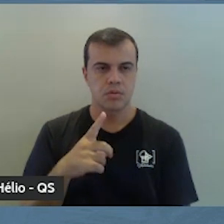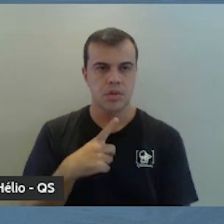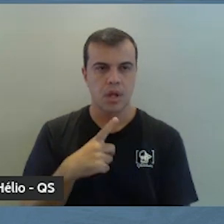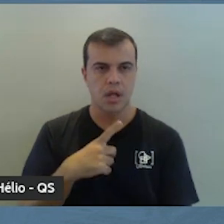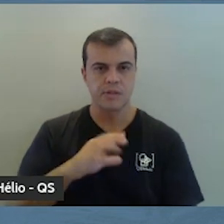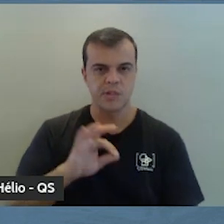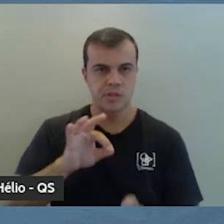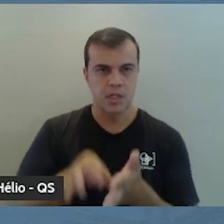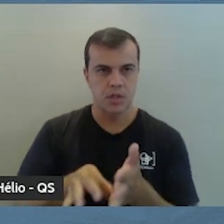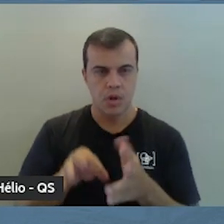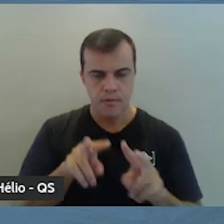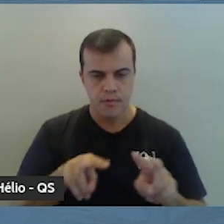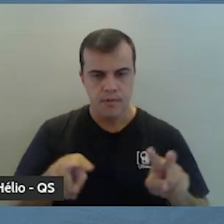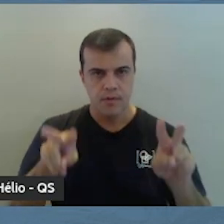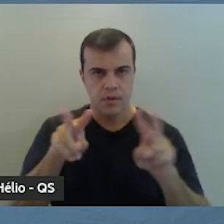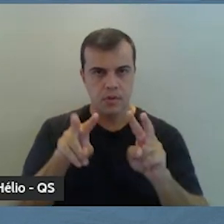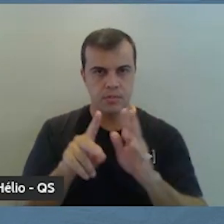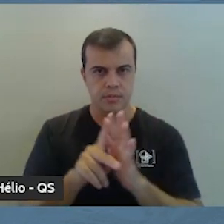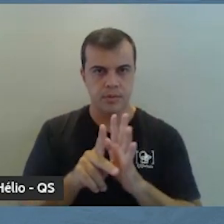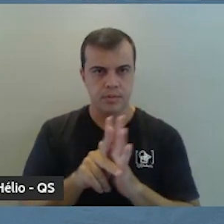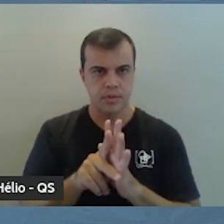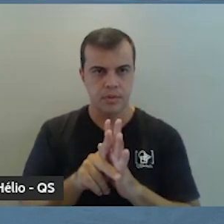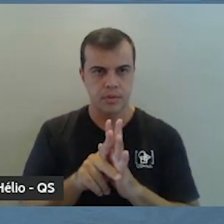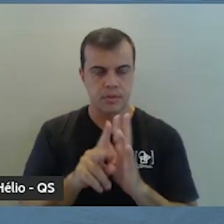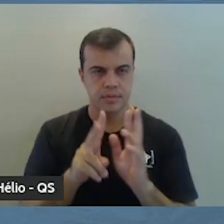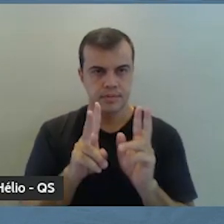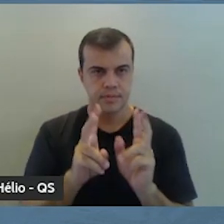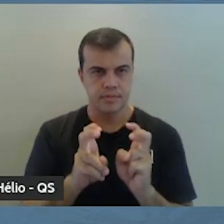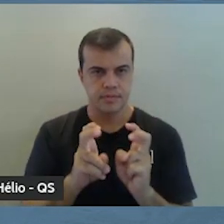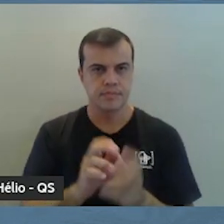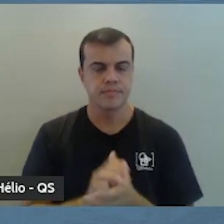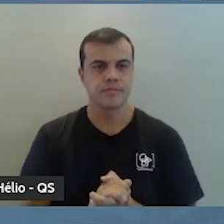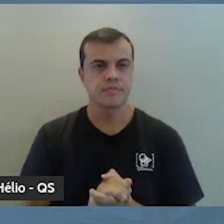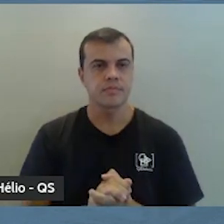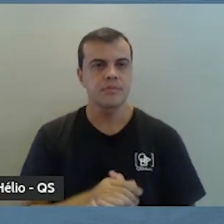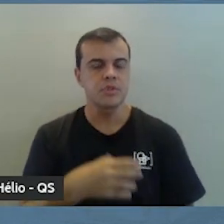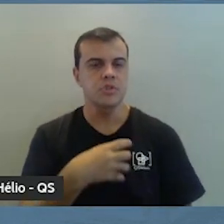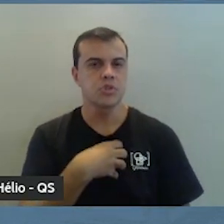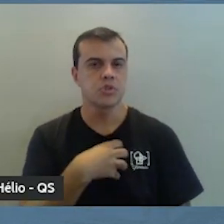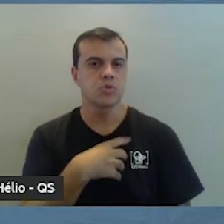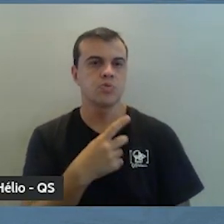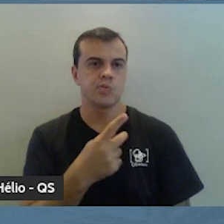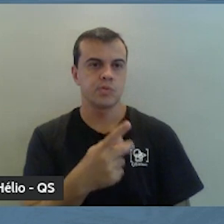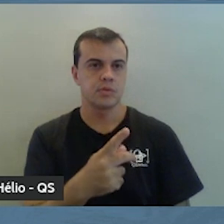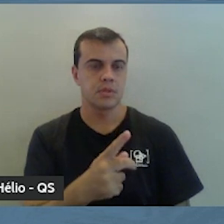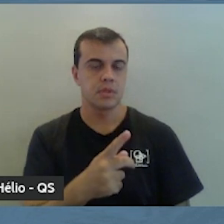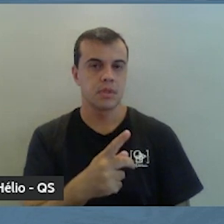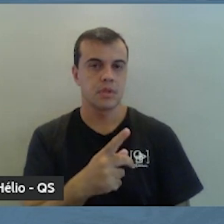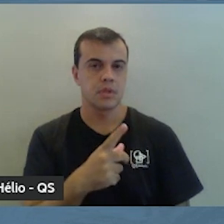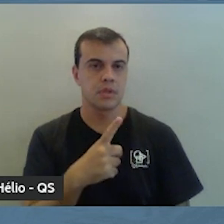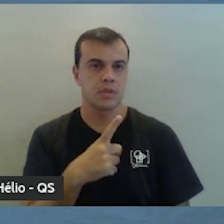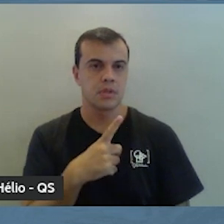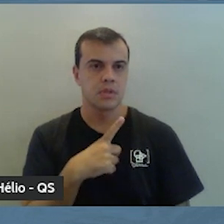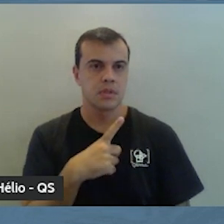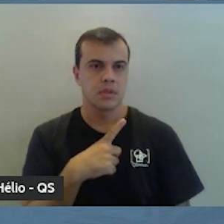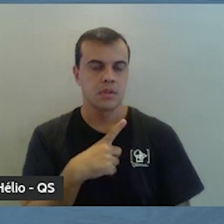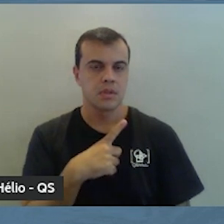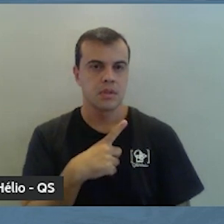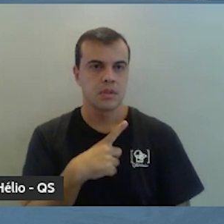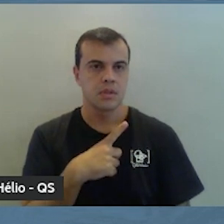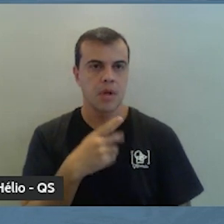assinatura visual por esse tipo de xilogravura, que é